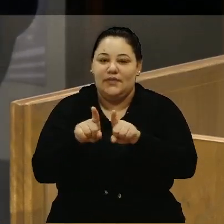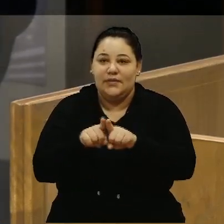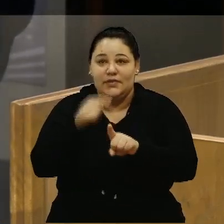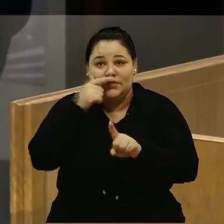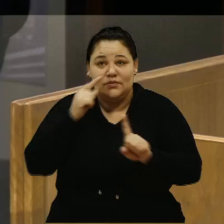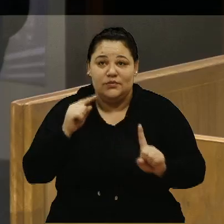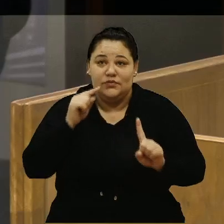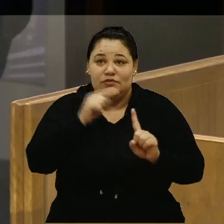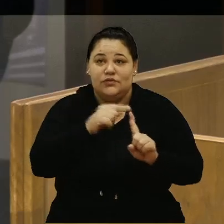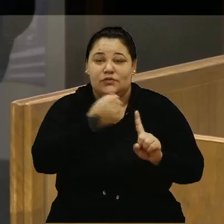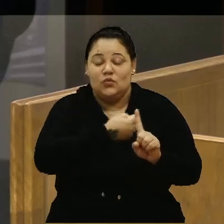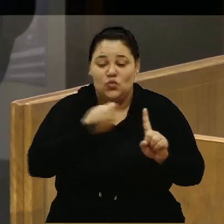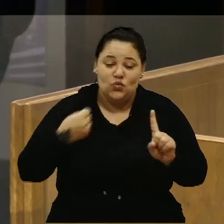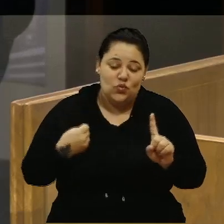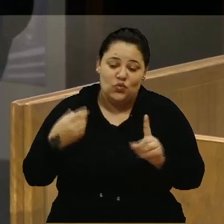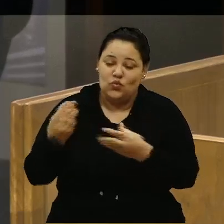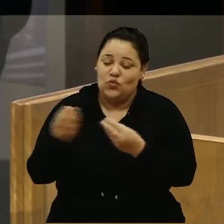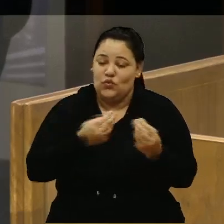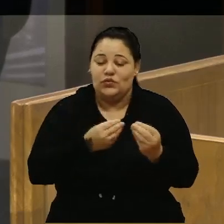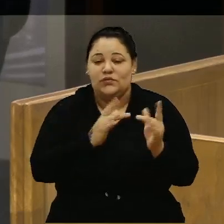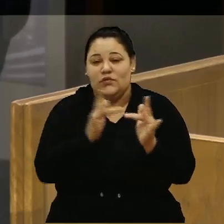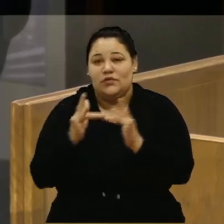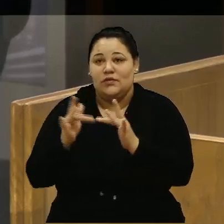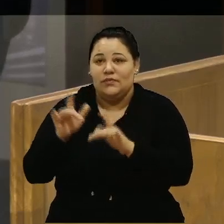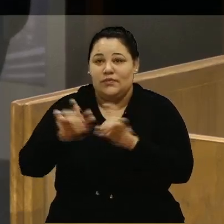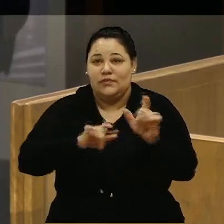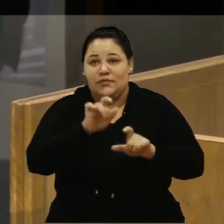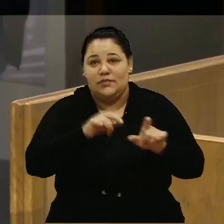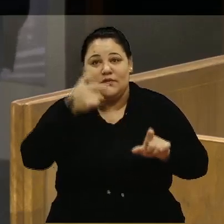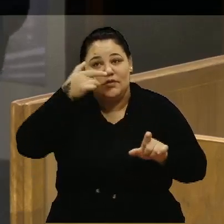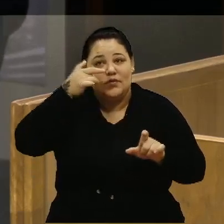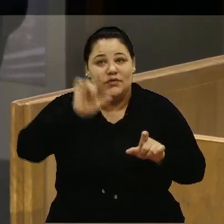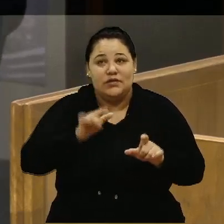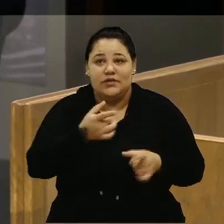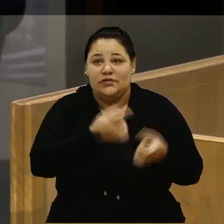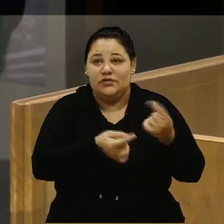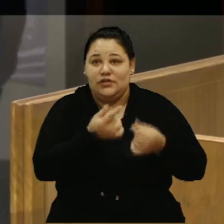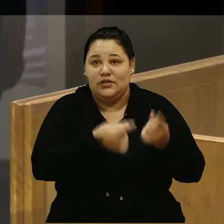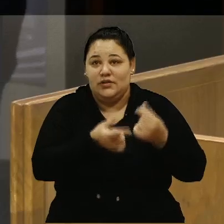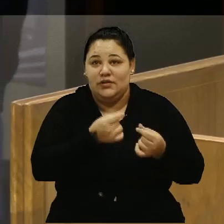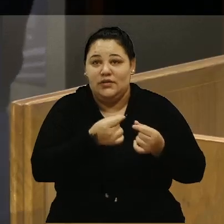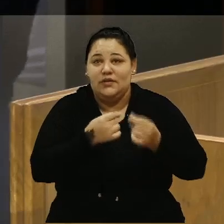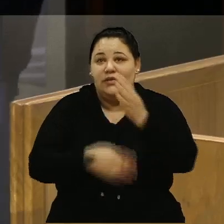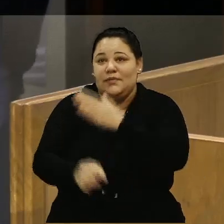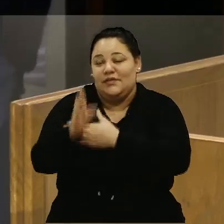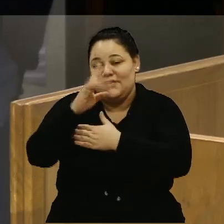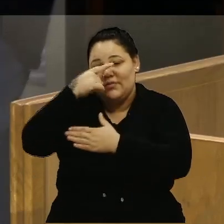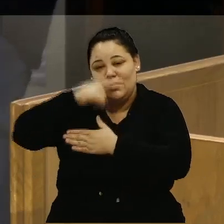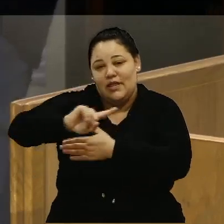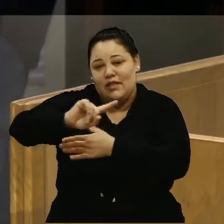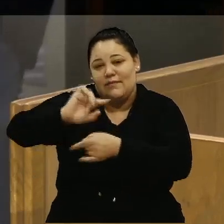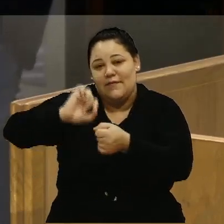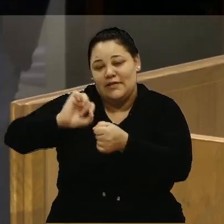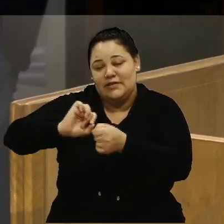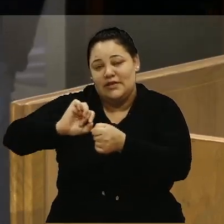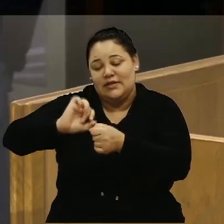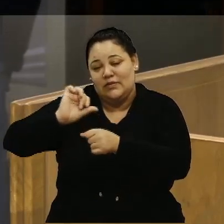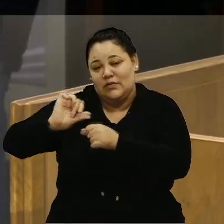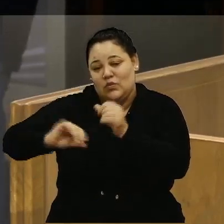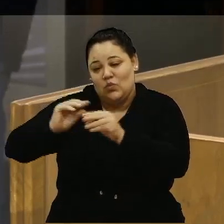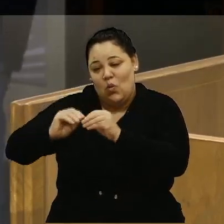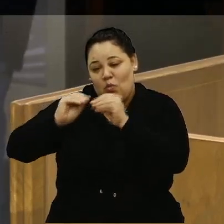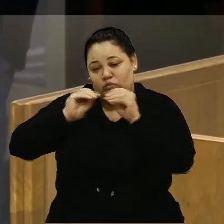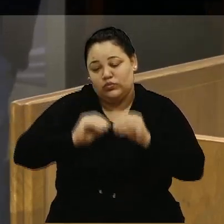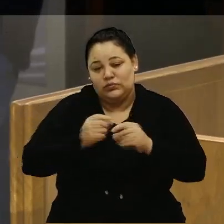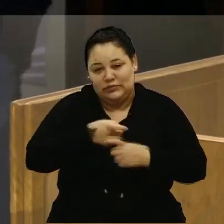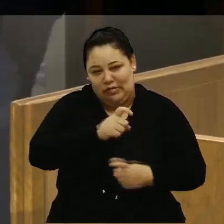maior número de pessoas para a gente conseguir o dinheiro, né, para levar esse rapaz a fazer o transplante. O valor que